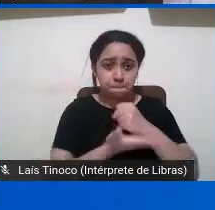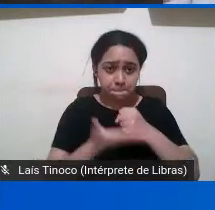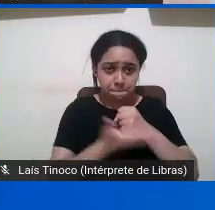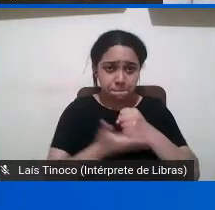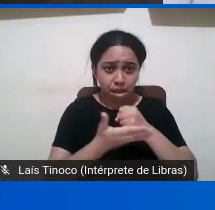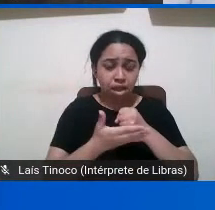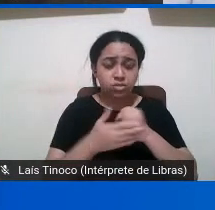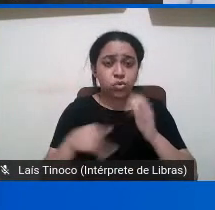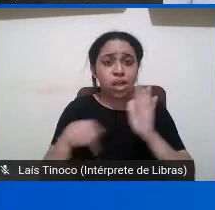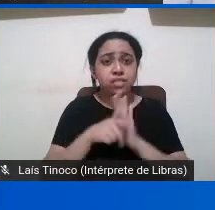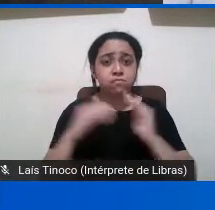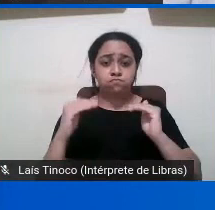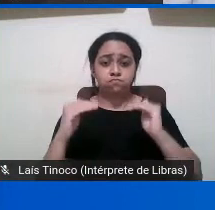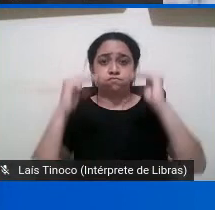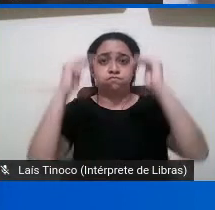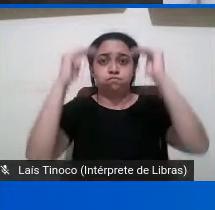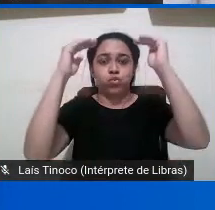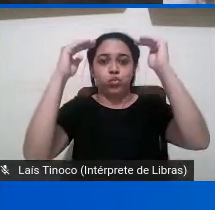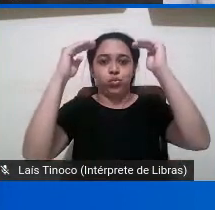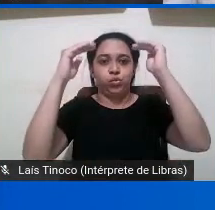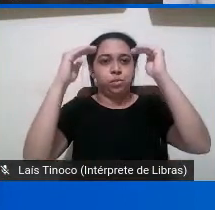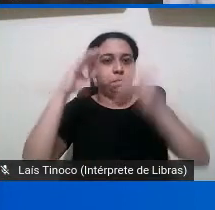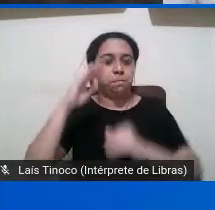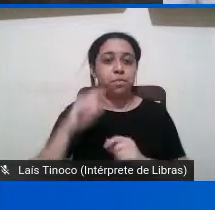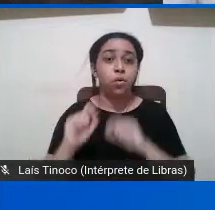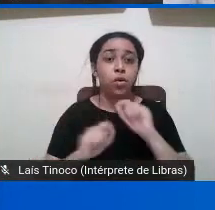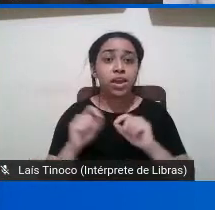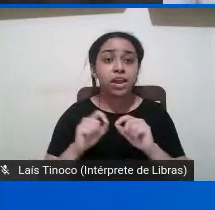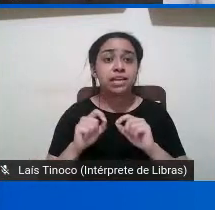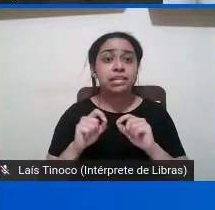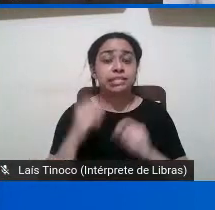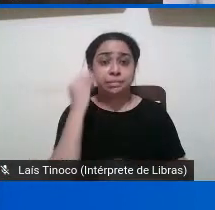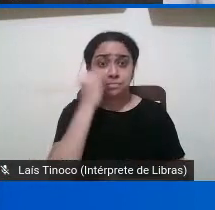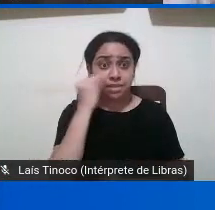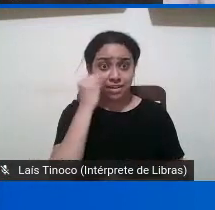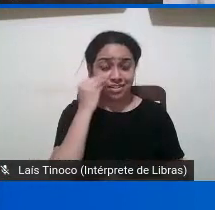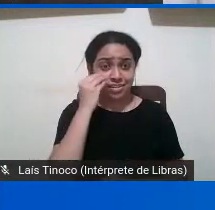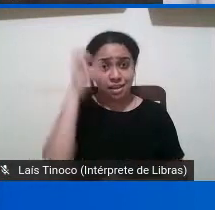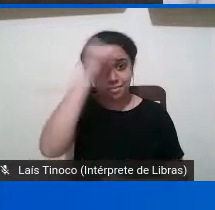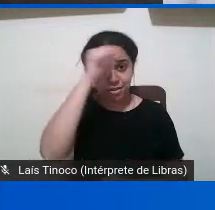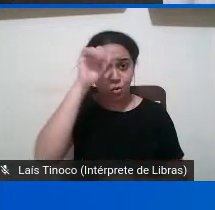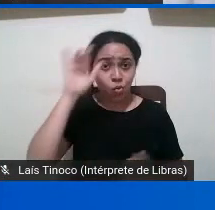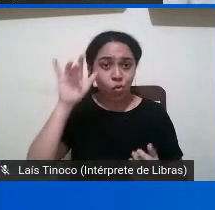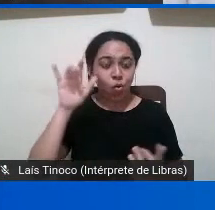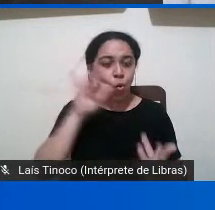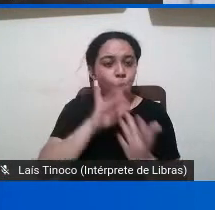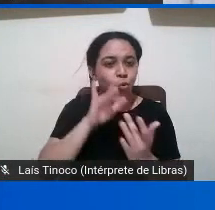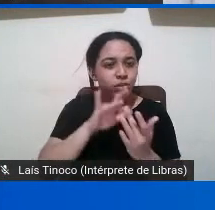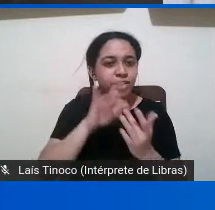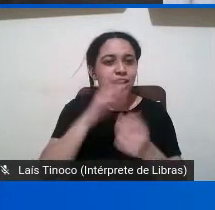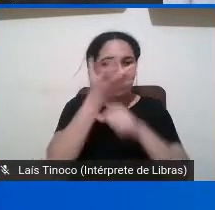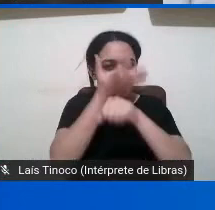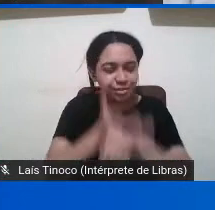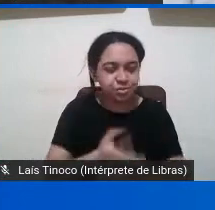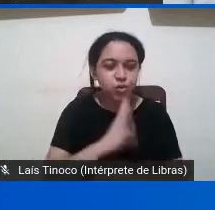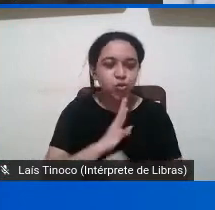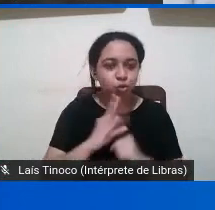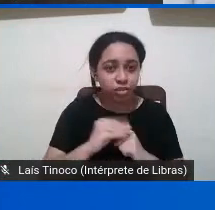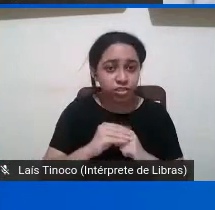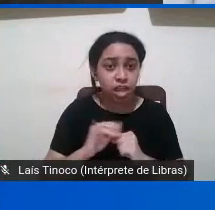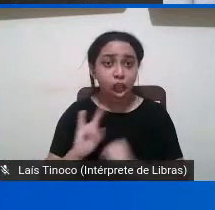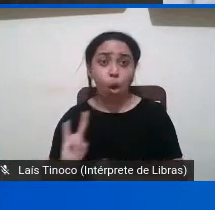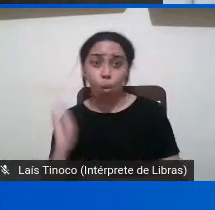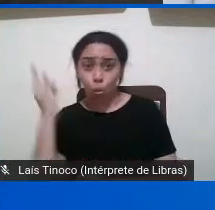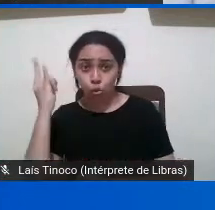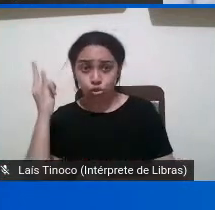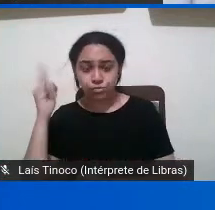onde a primeira experiência de aprendizagem é uma experiência de conexão dele com a disciplina e a última experiência de aprendizagem é quando